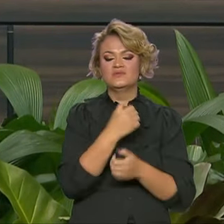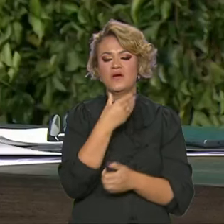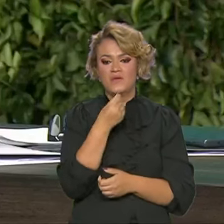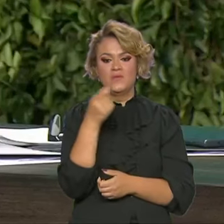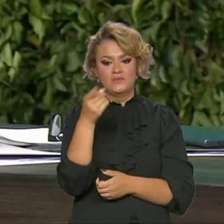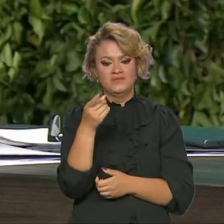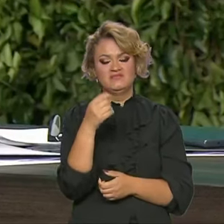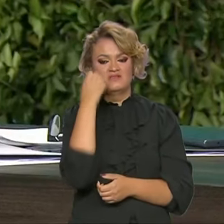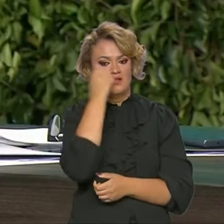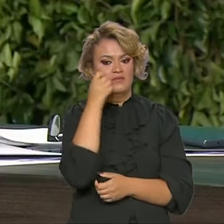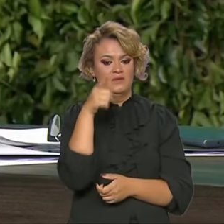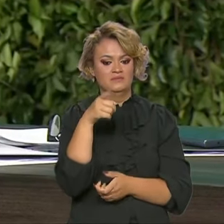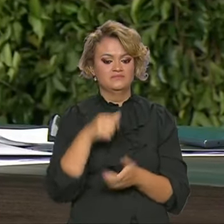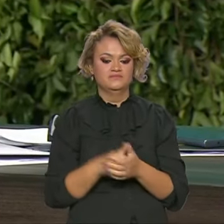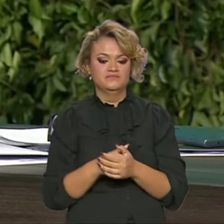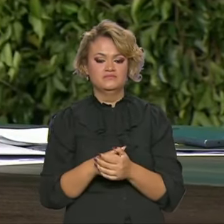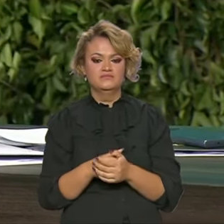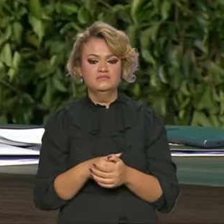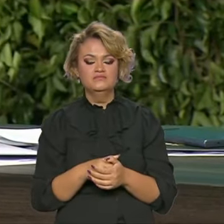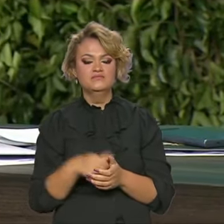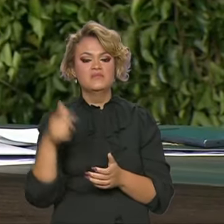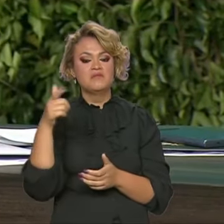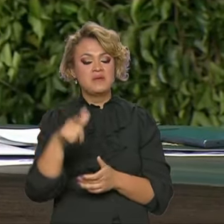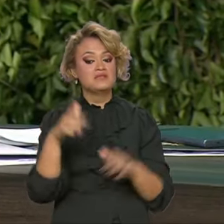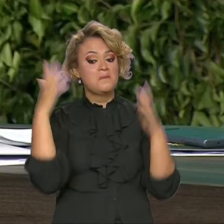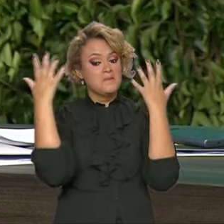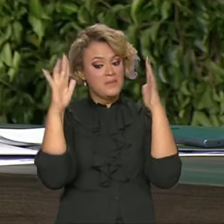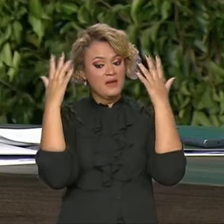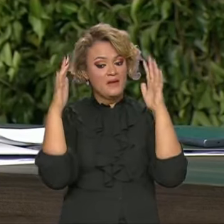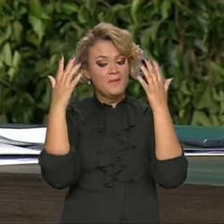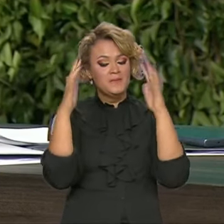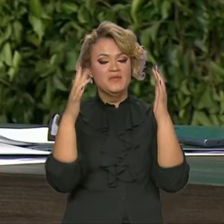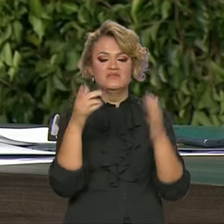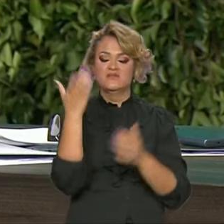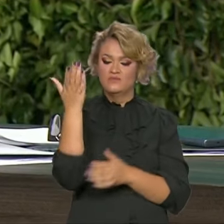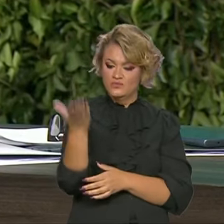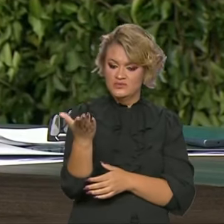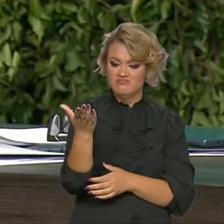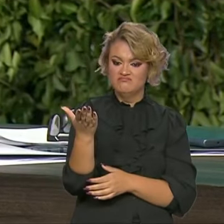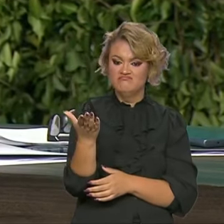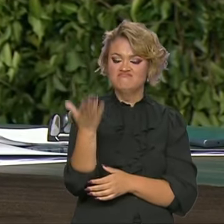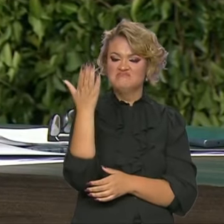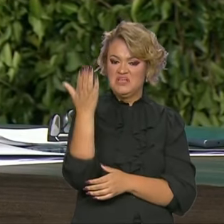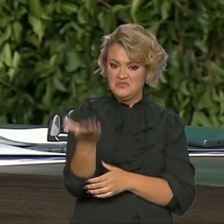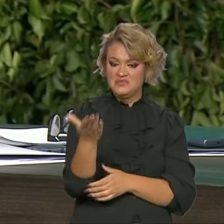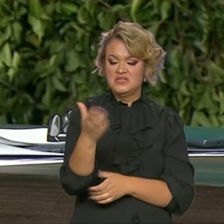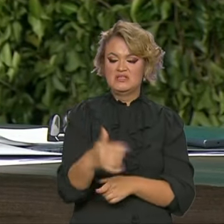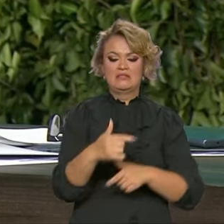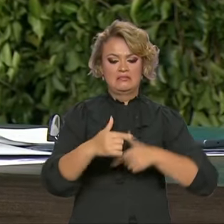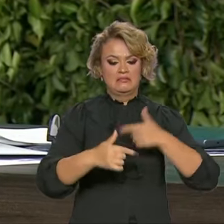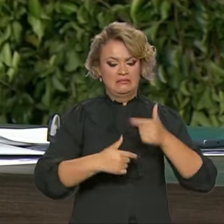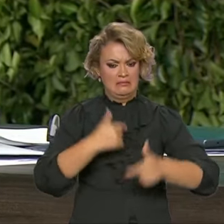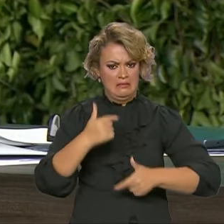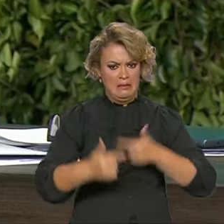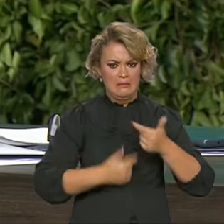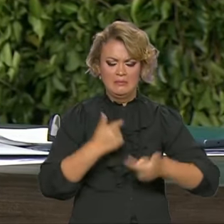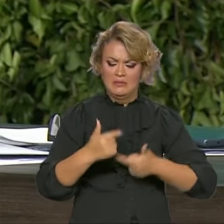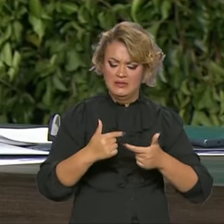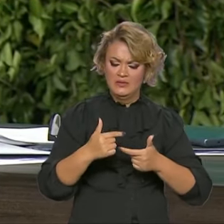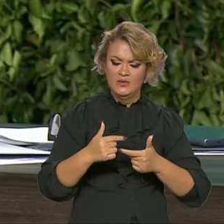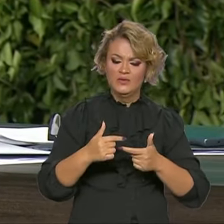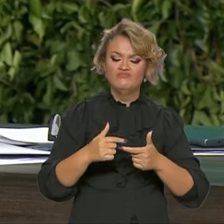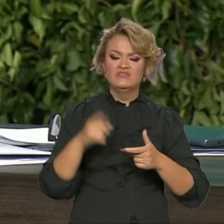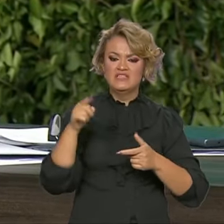senador e abro aqui um parênteses para felicitar Vossa Excelência pela passagem da